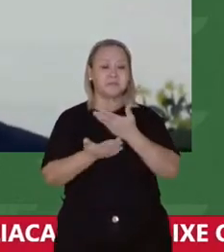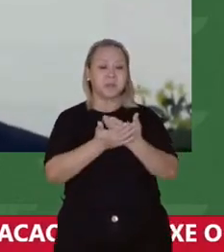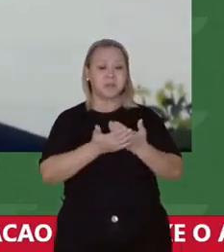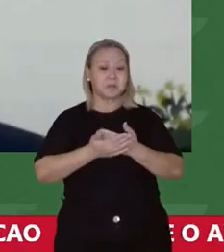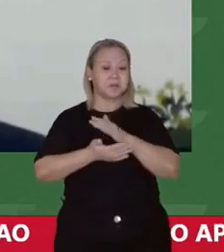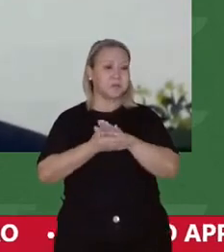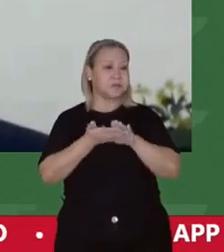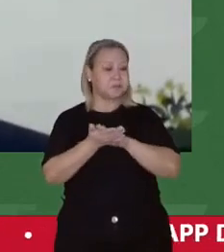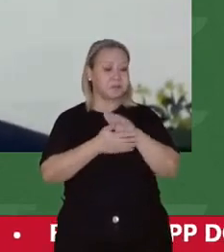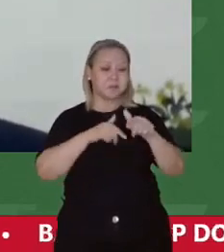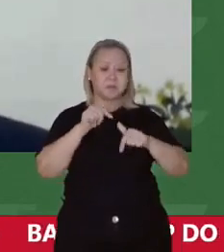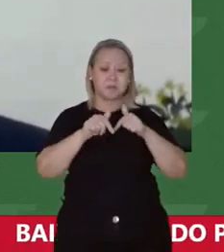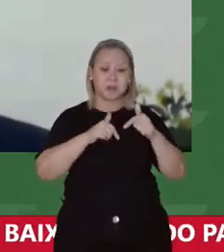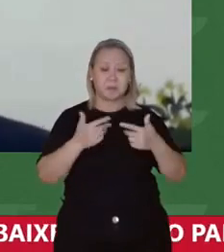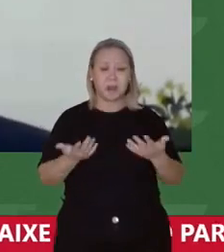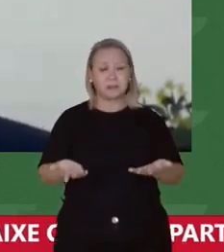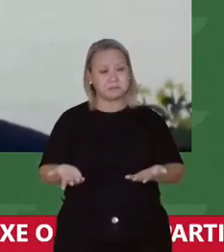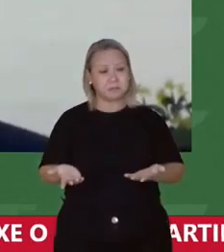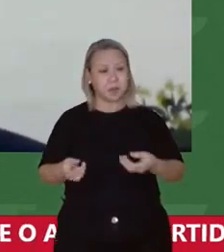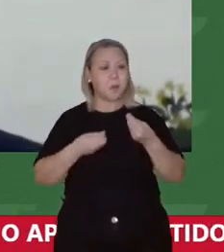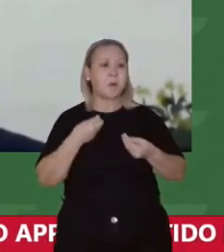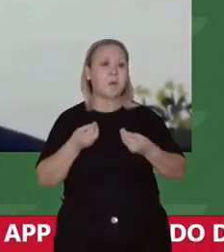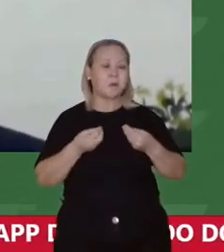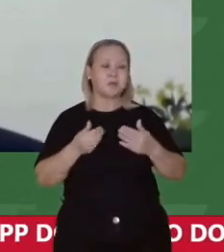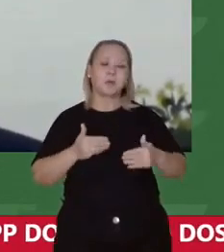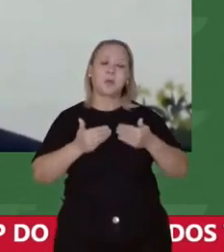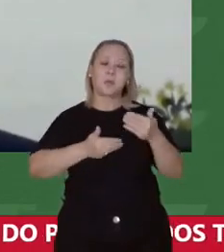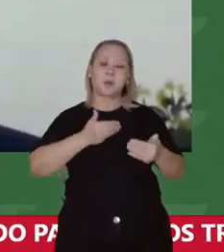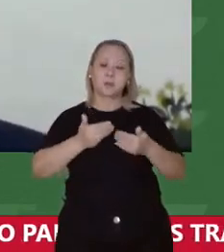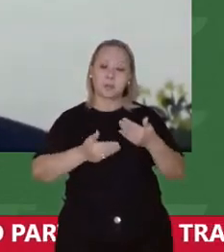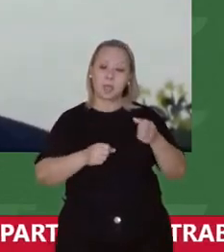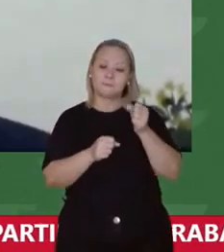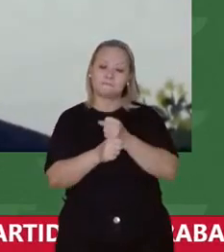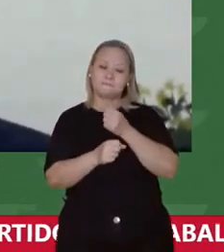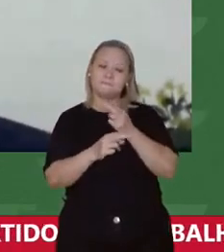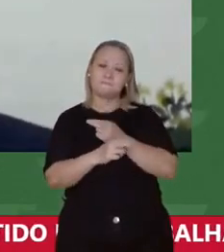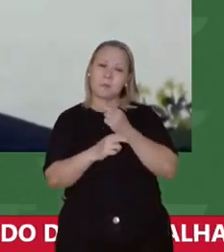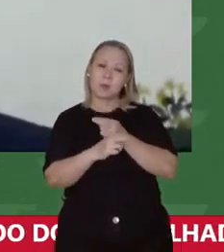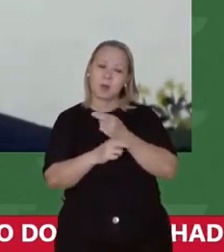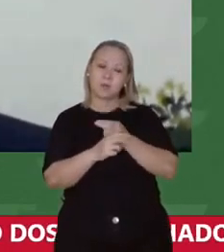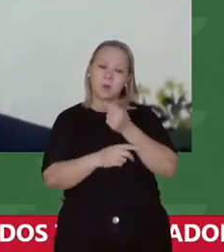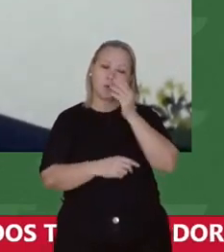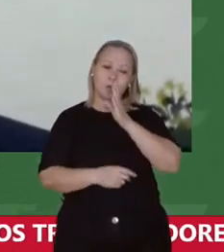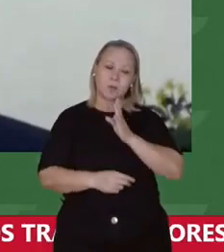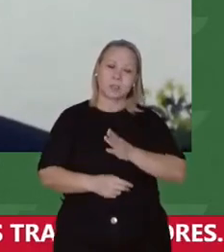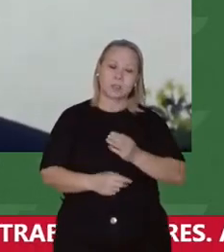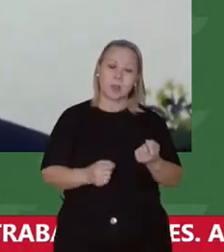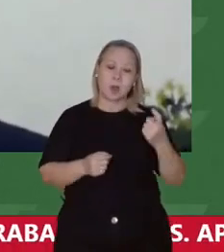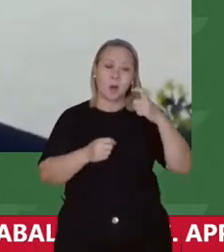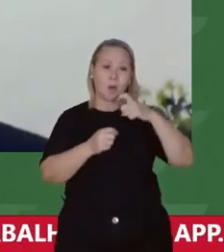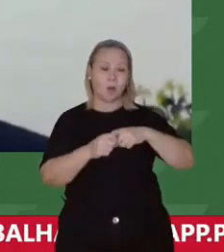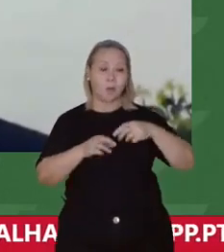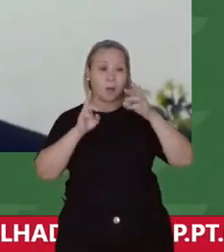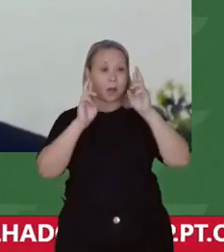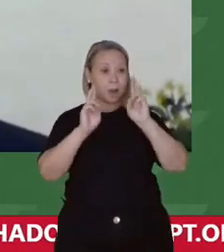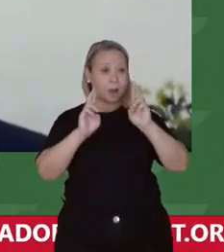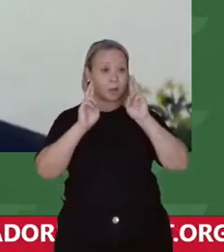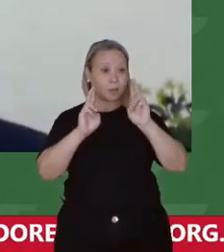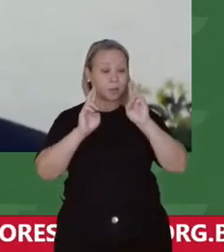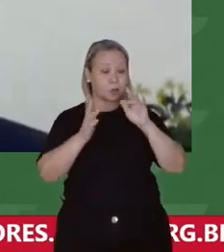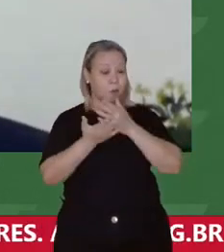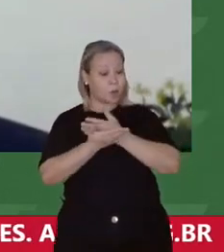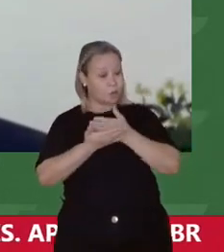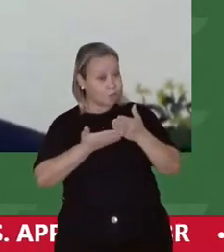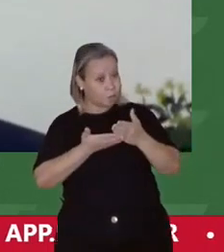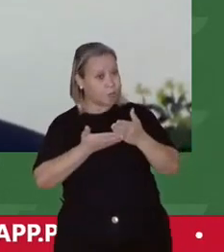nosso processo de reconstrução do Brasil, né, da recuperação da esperança, parte